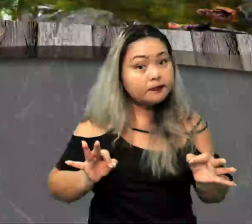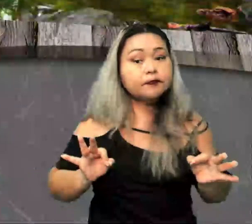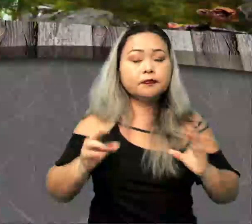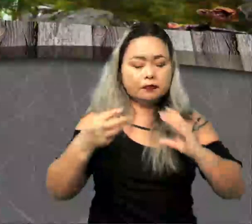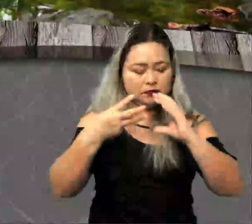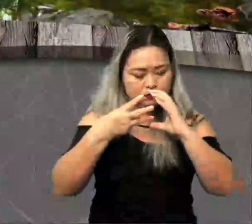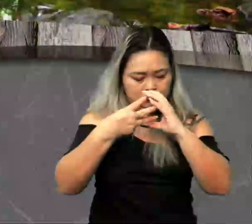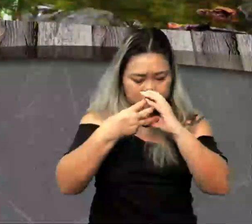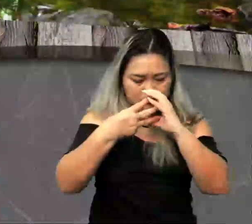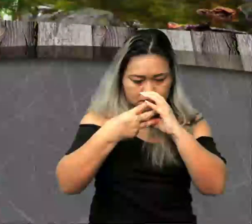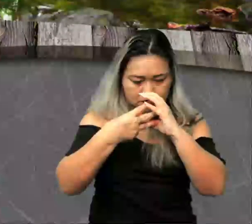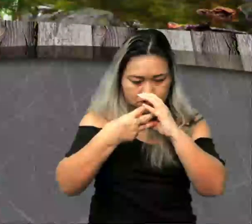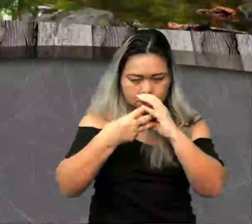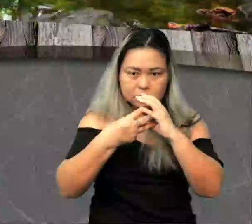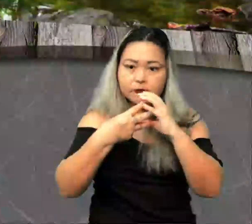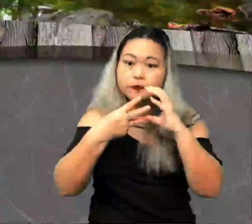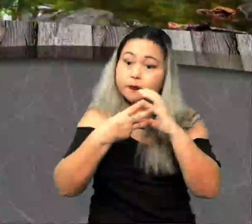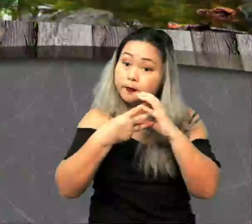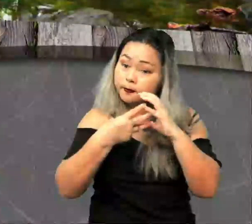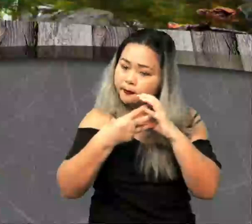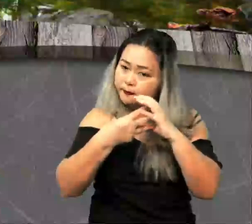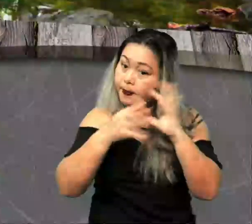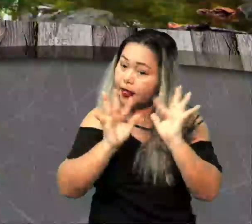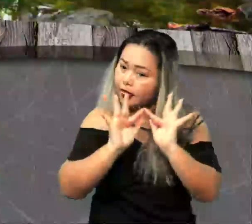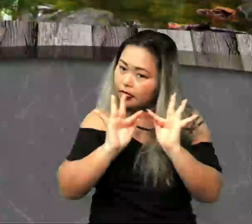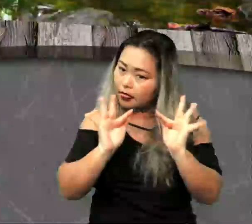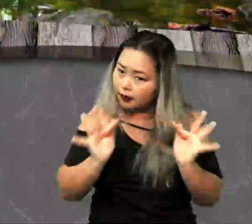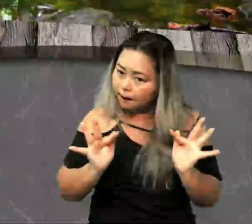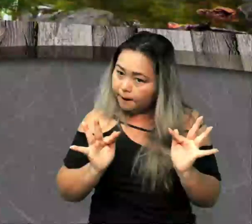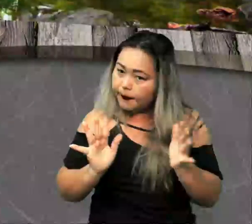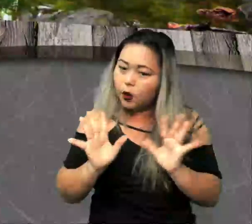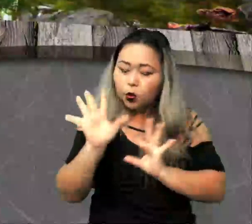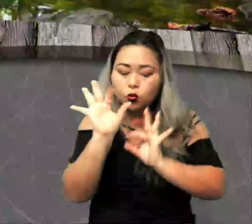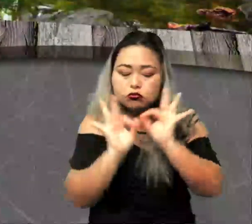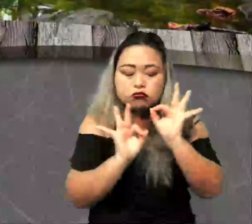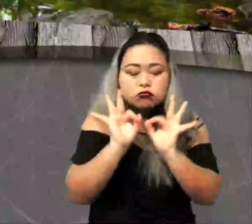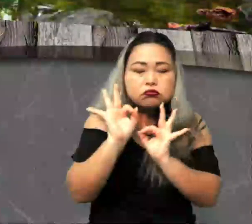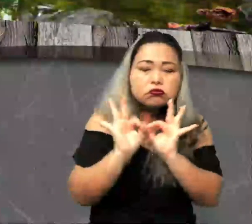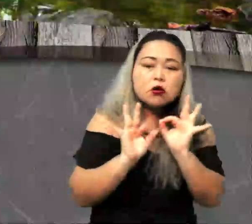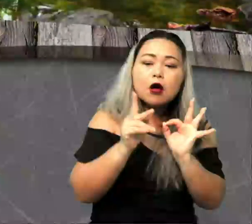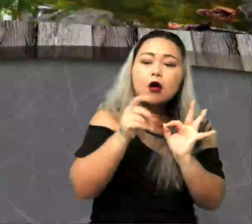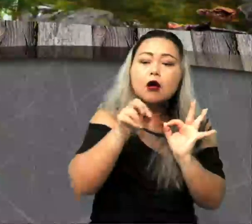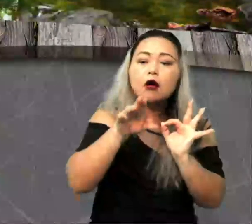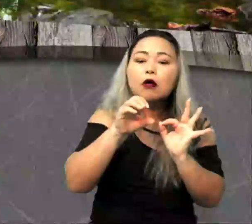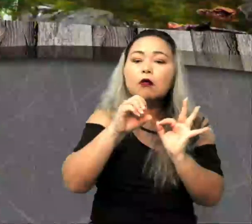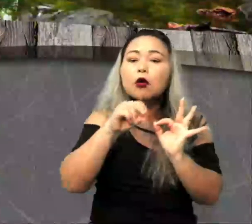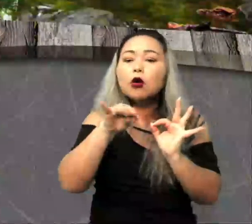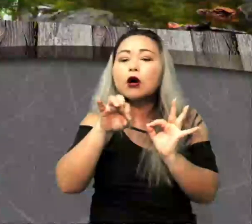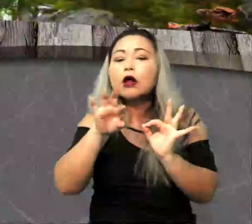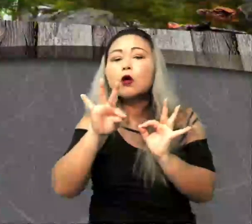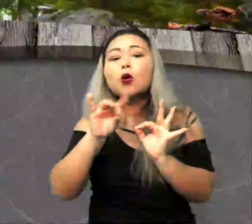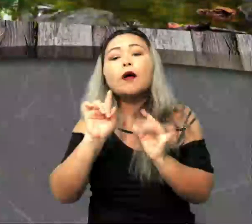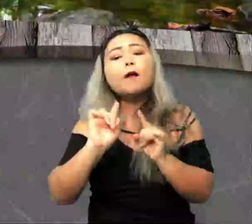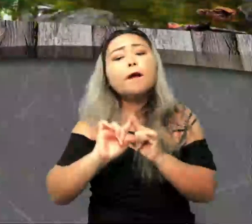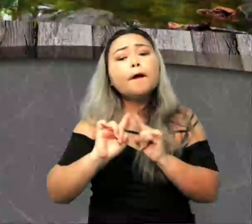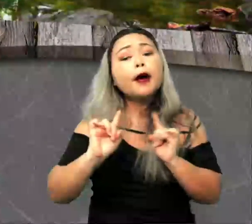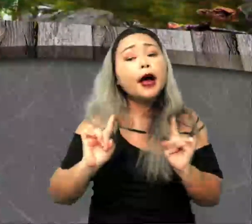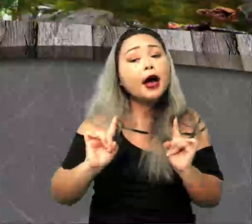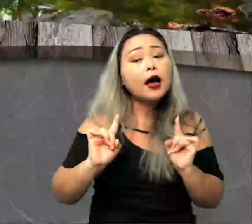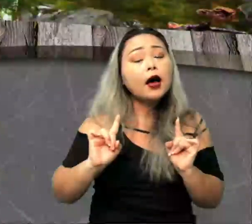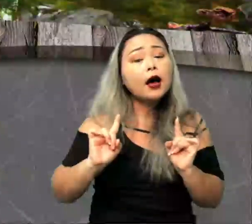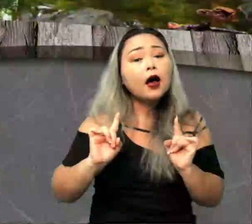célula aqui, apesar de ser uma célula, né, mais simples, no caso de um organismo procarionte, mas ela vai ter uma